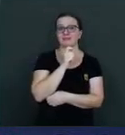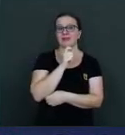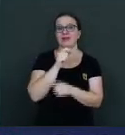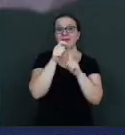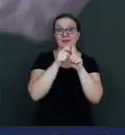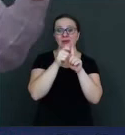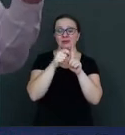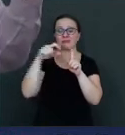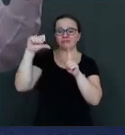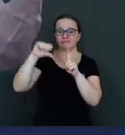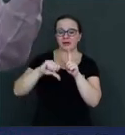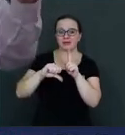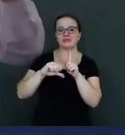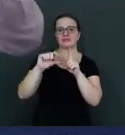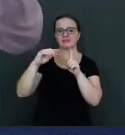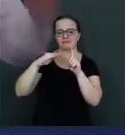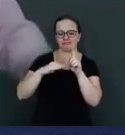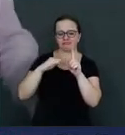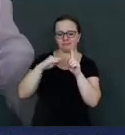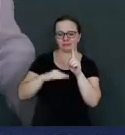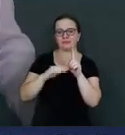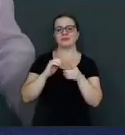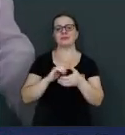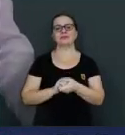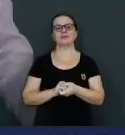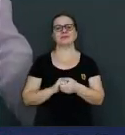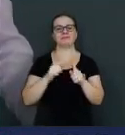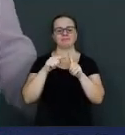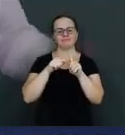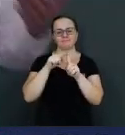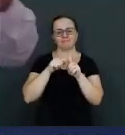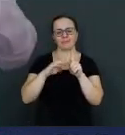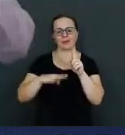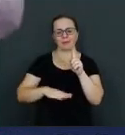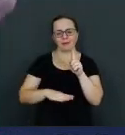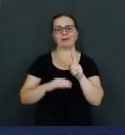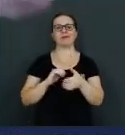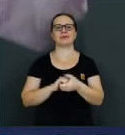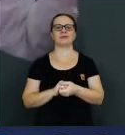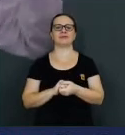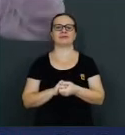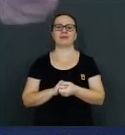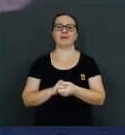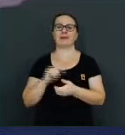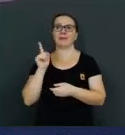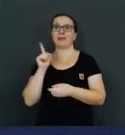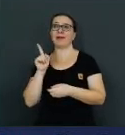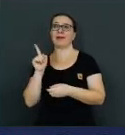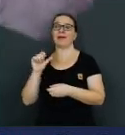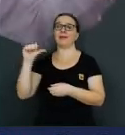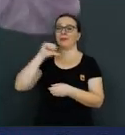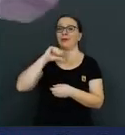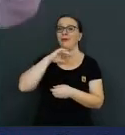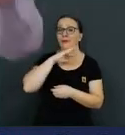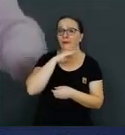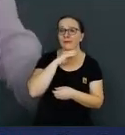está fechado. Aí os vírus se propagam mesmo, né? Todo mundo fica dentro de casa, e também nos shopping, nas